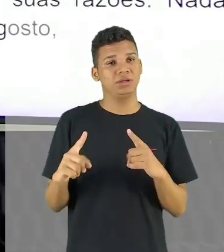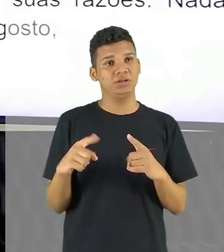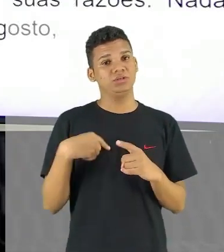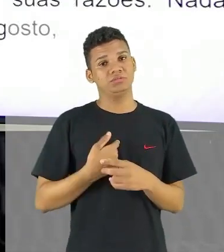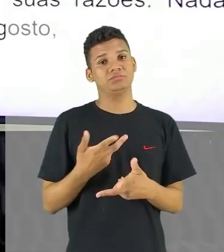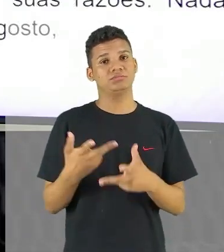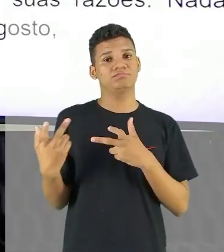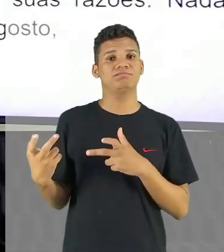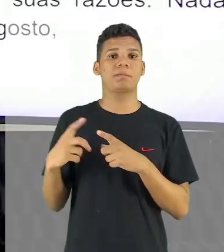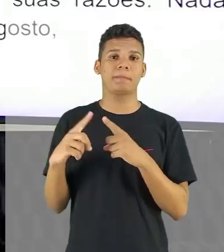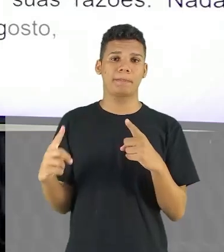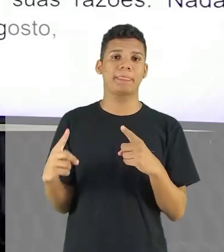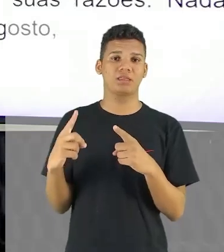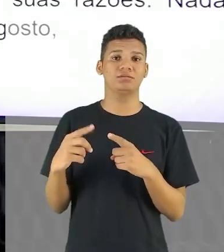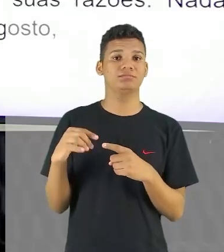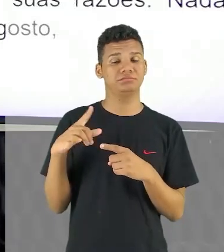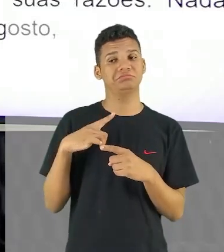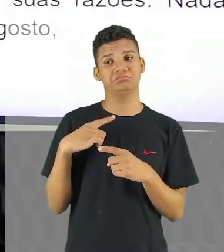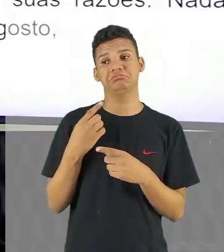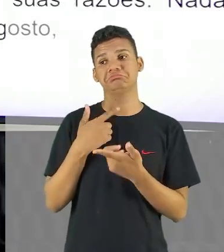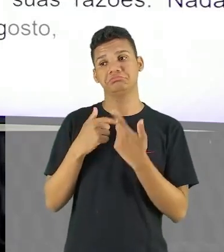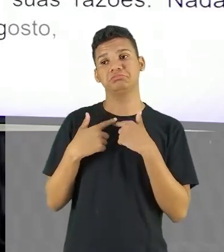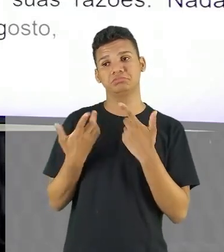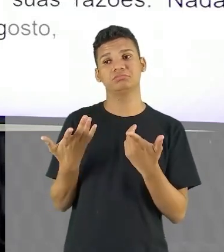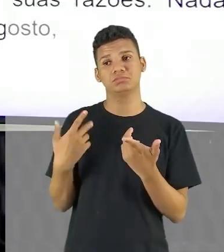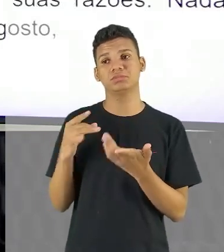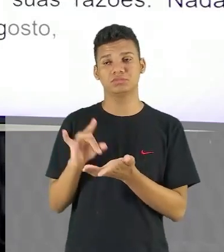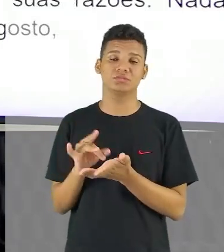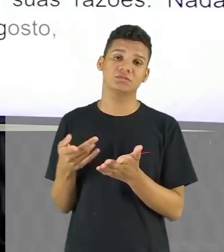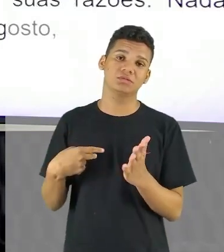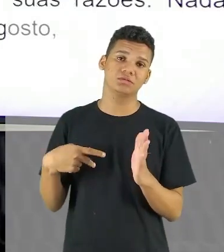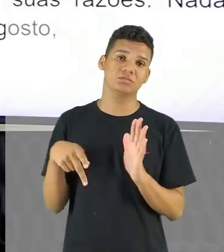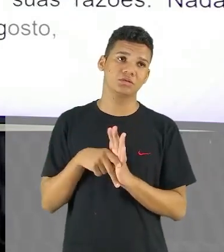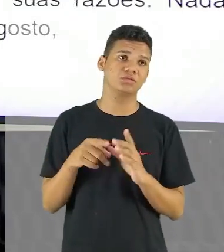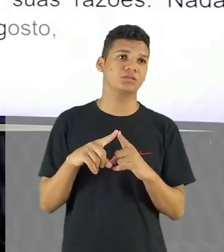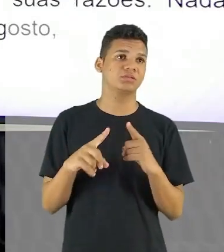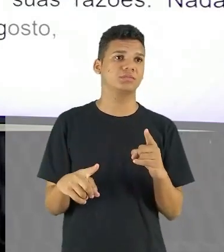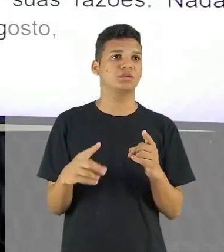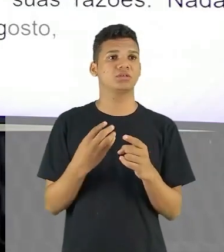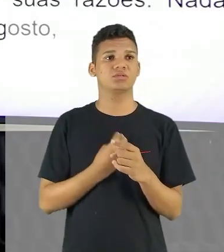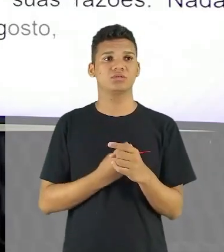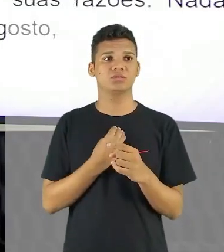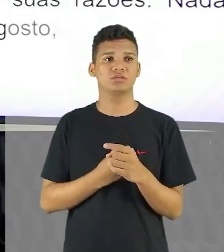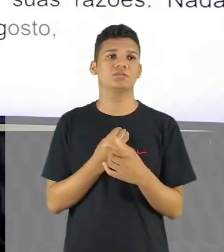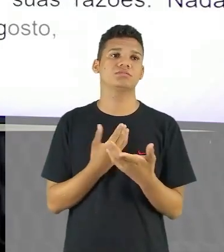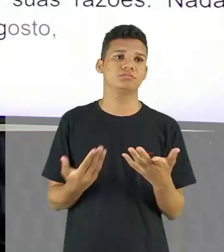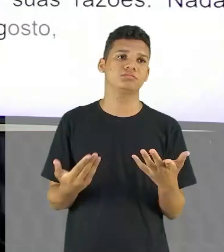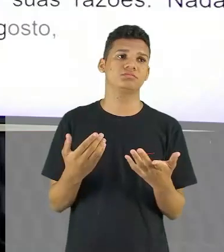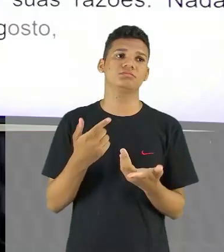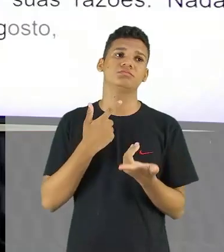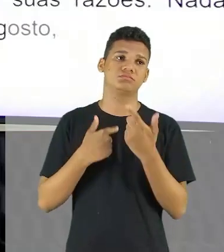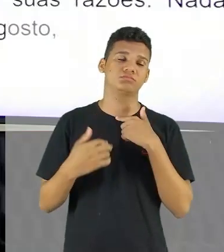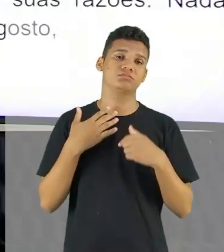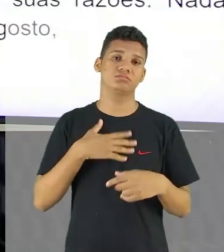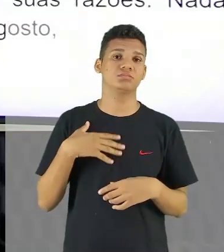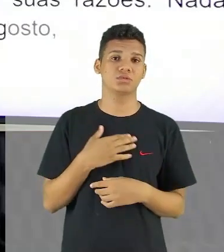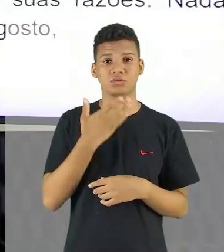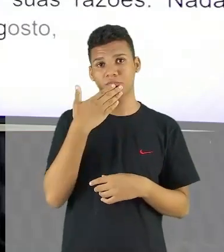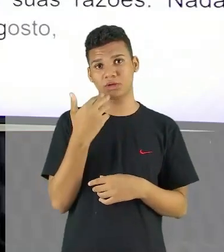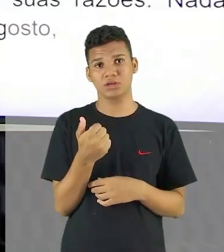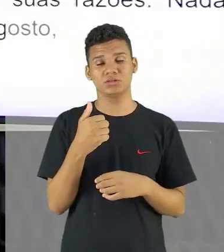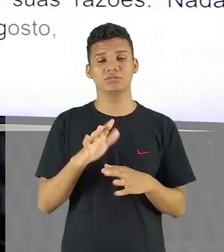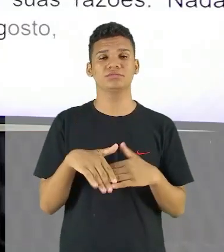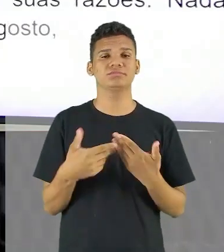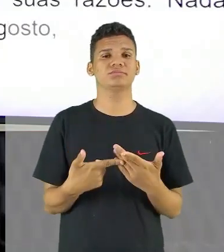venhamos, não deixa de ter as suas razões. Nada como um meio grande. Vive-se a gosto, com mais conforto. Então, assim,